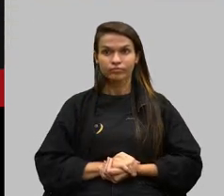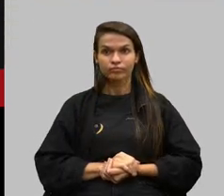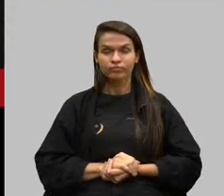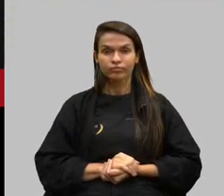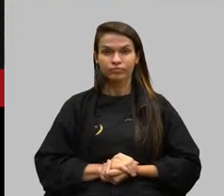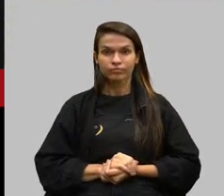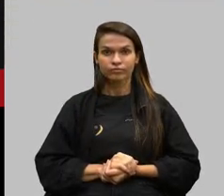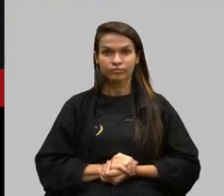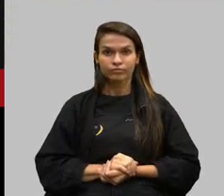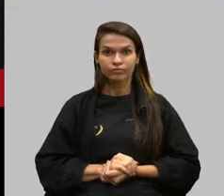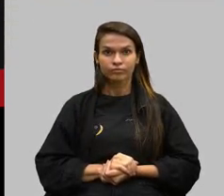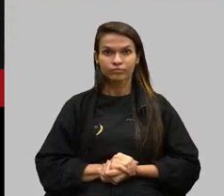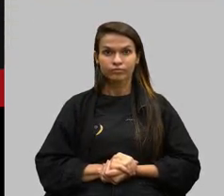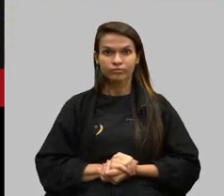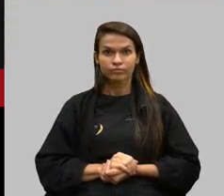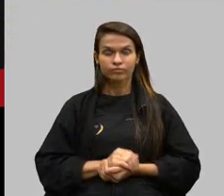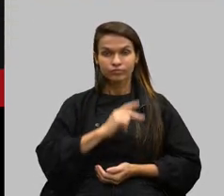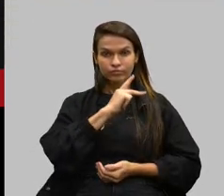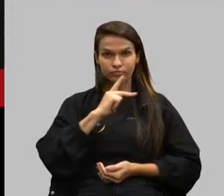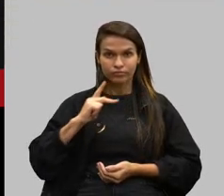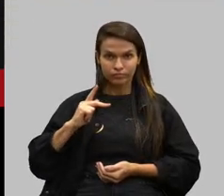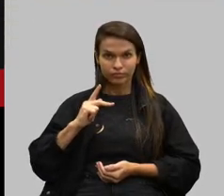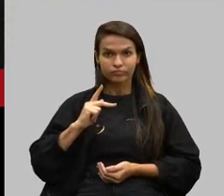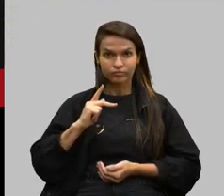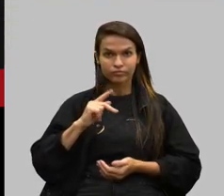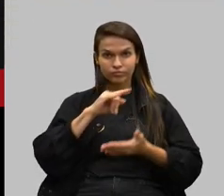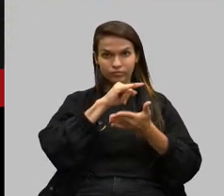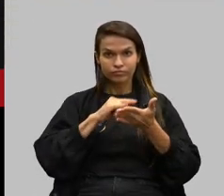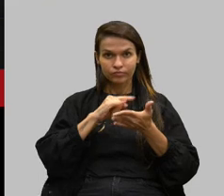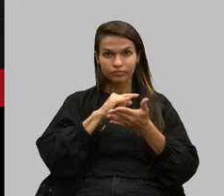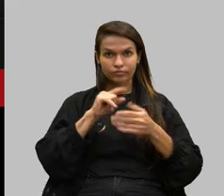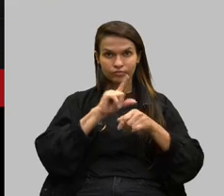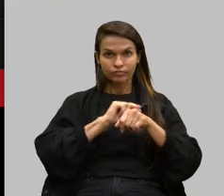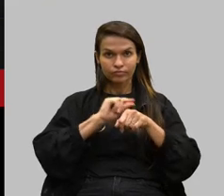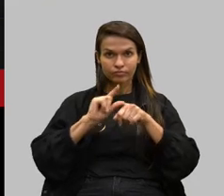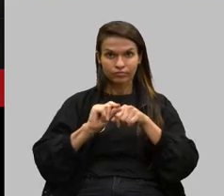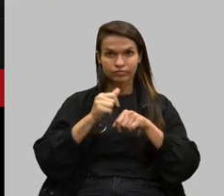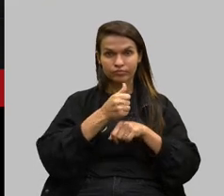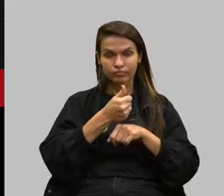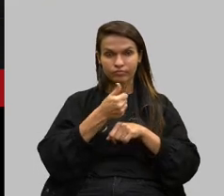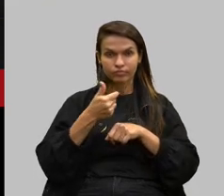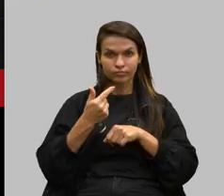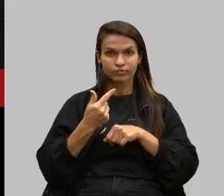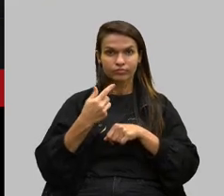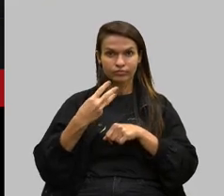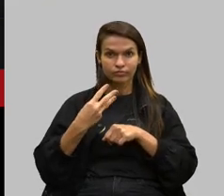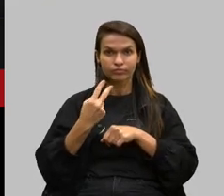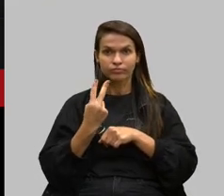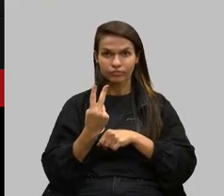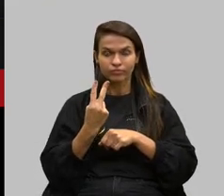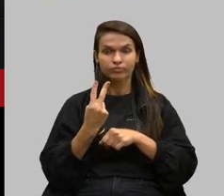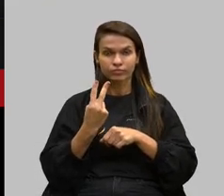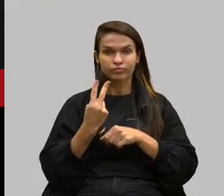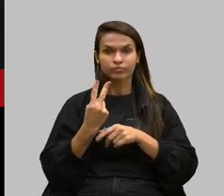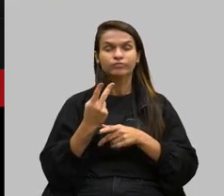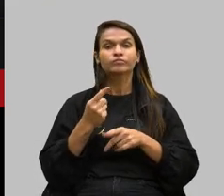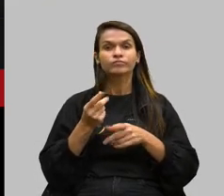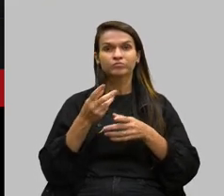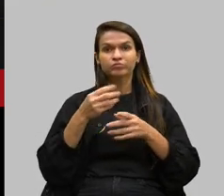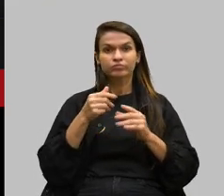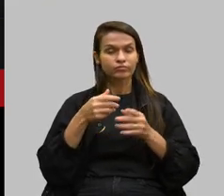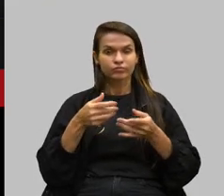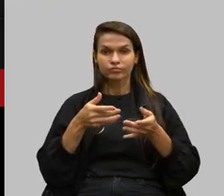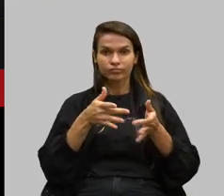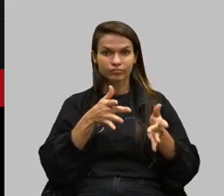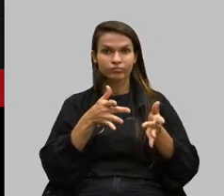WhatsApp a presidência no parágrafo primo do artigo 132 do Regimento Interno dispensa leitura daa